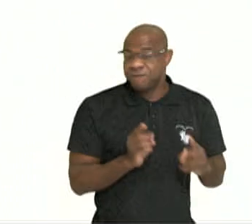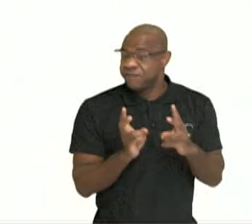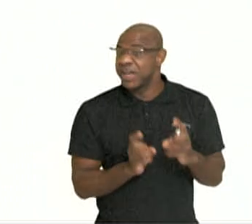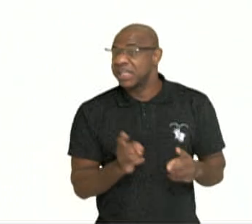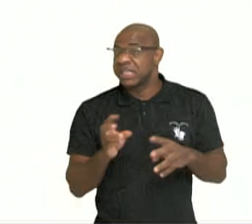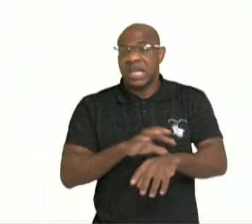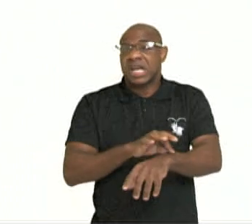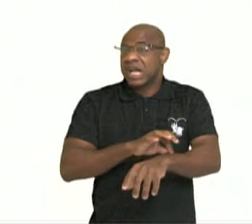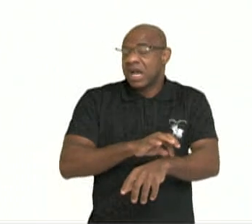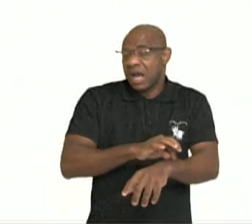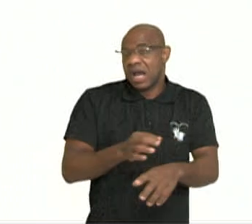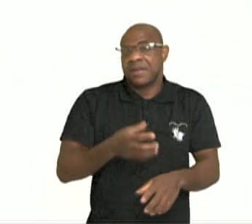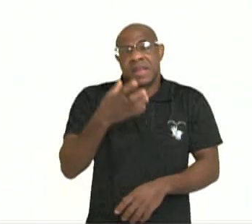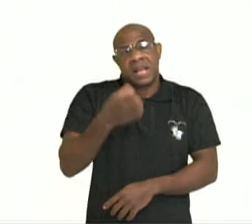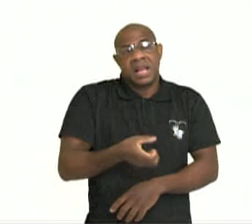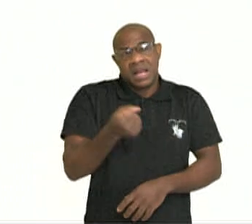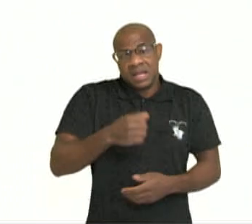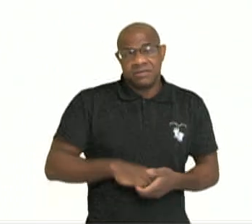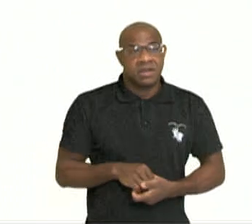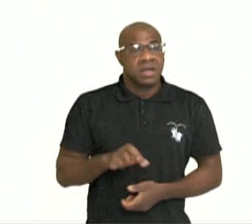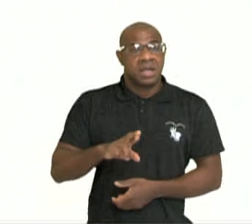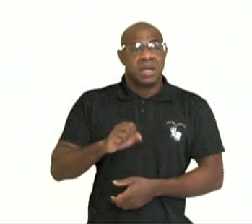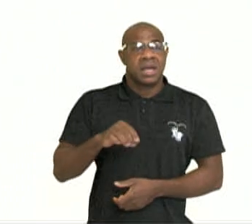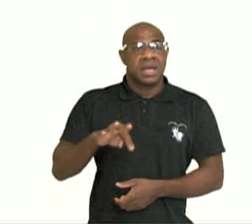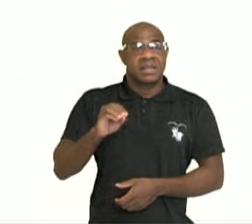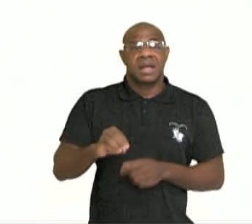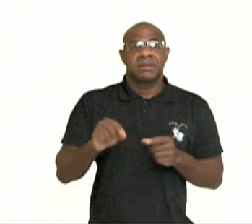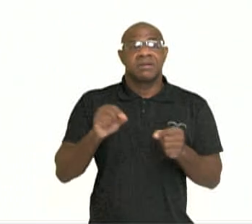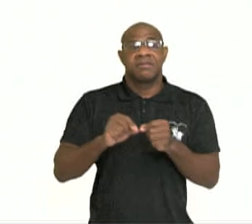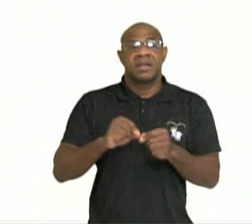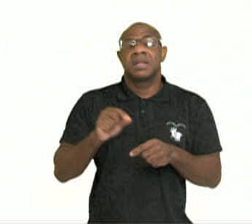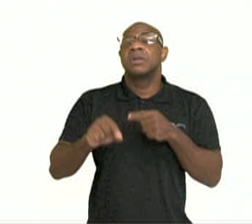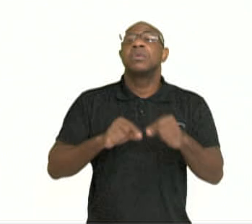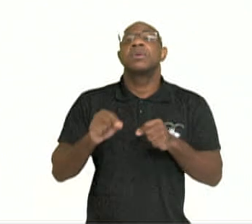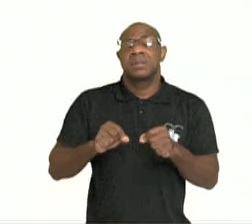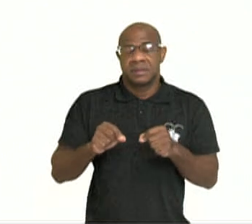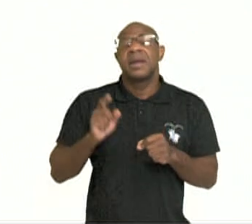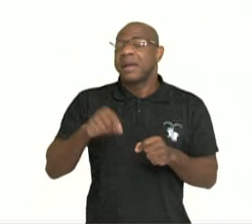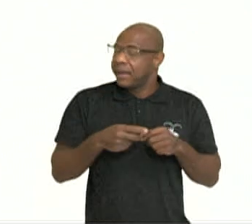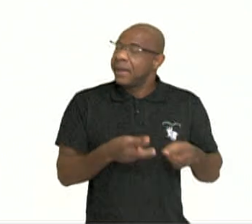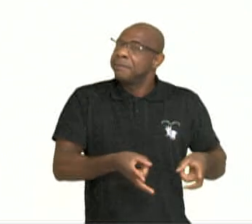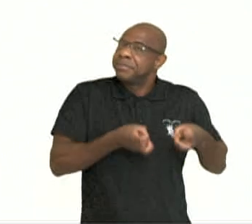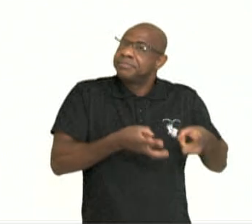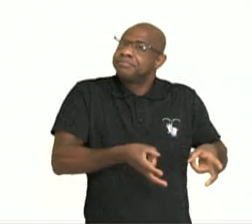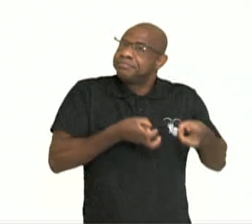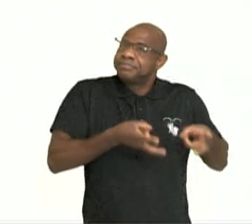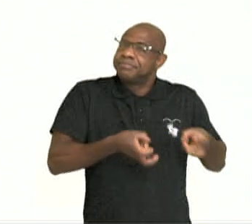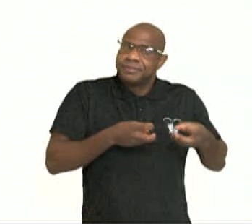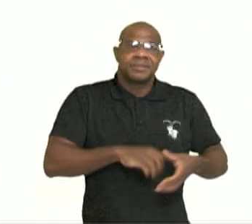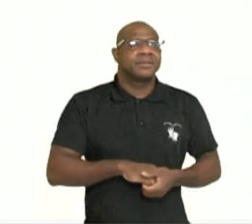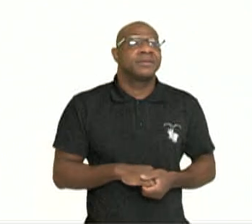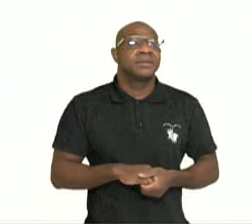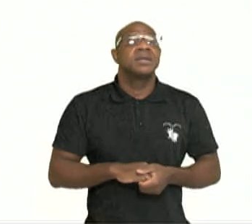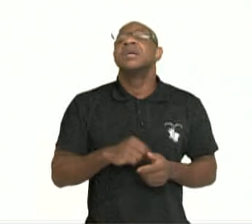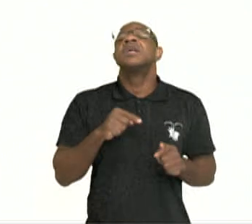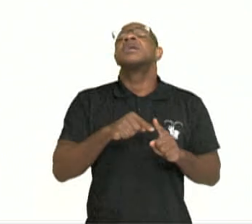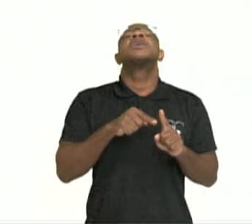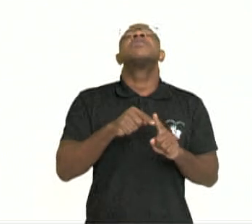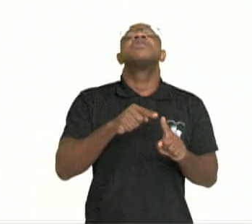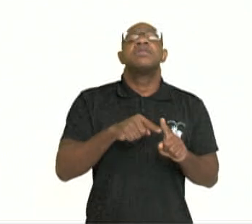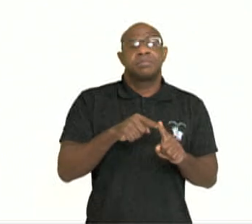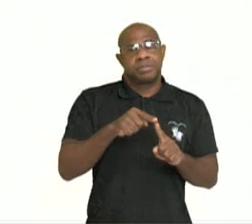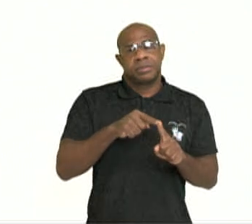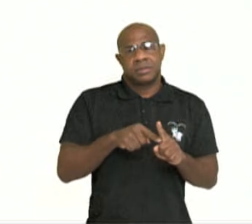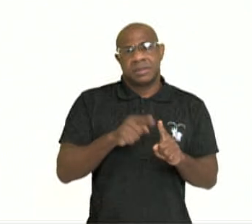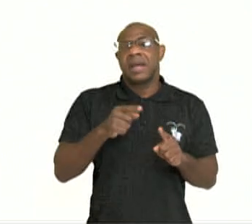e o leite, Renato, nesse caso, está realizando sim um extrativismo. De que tipo?